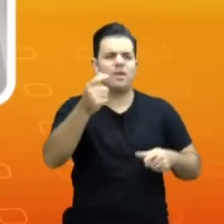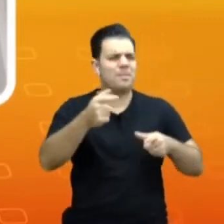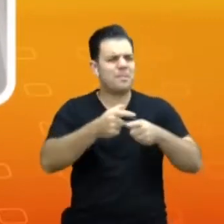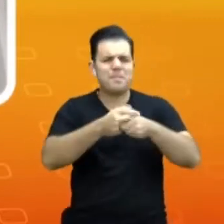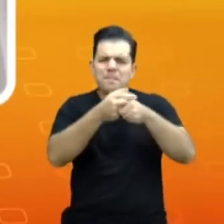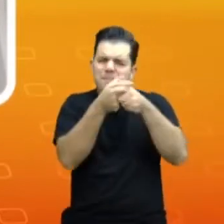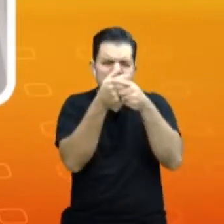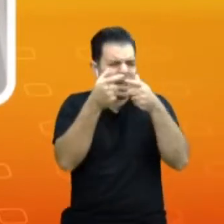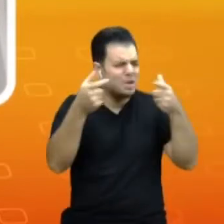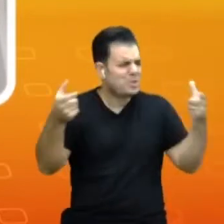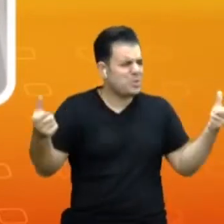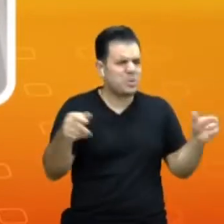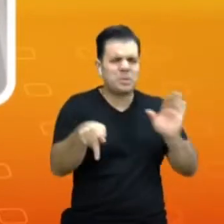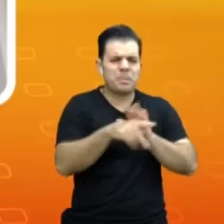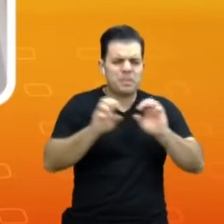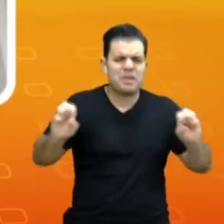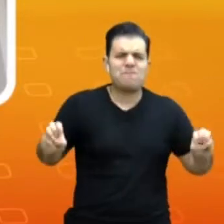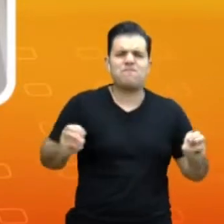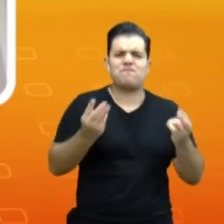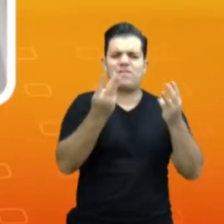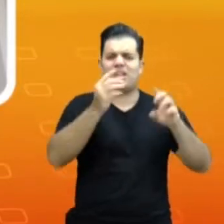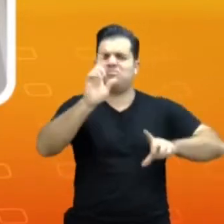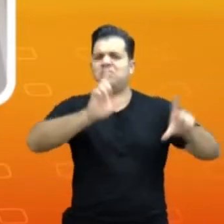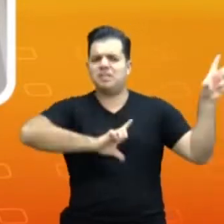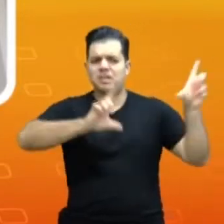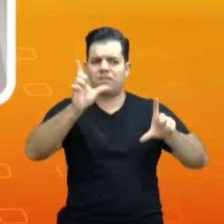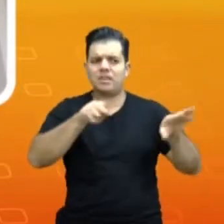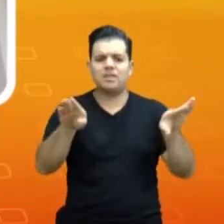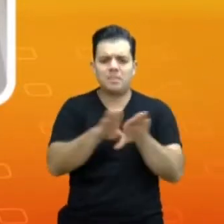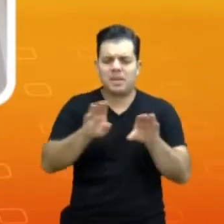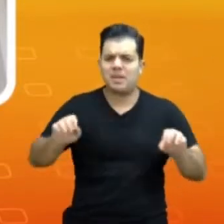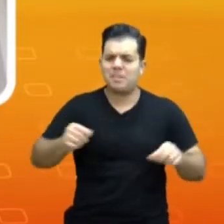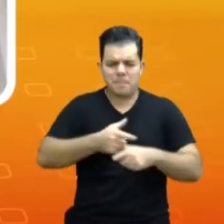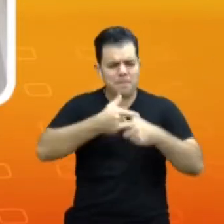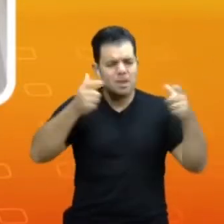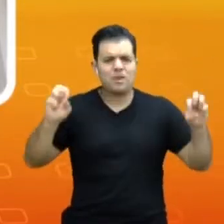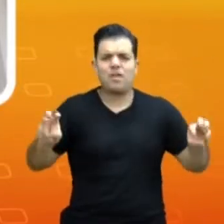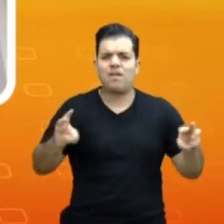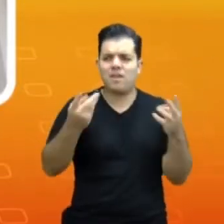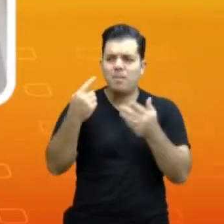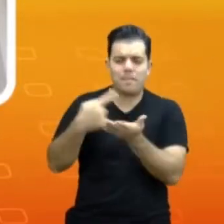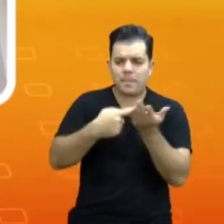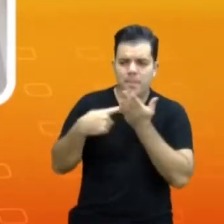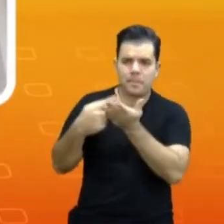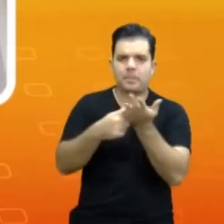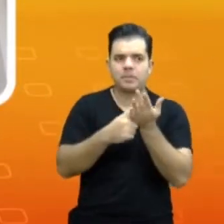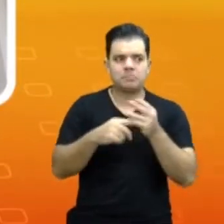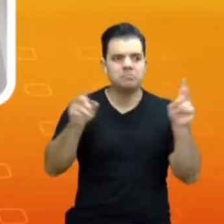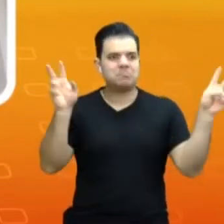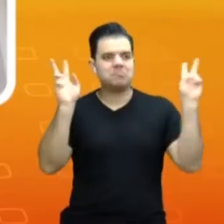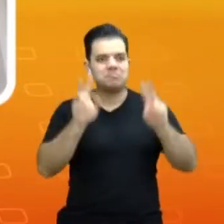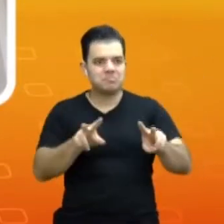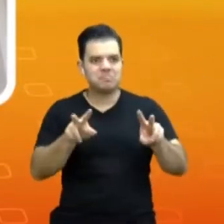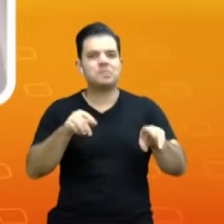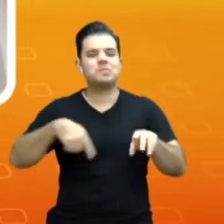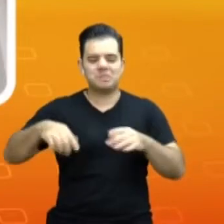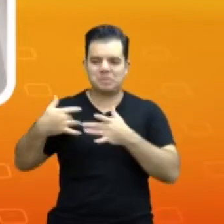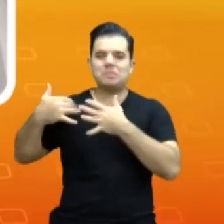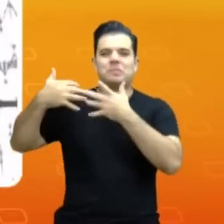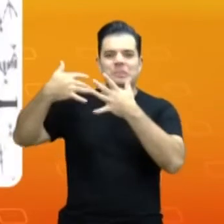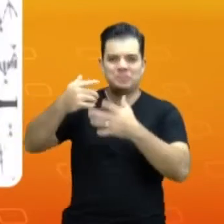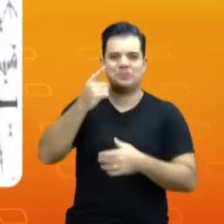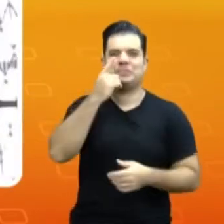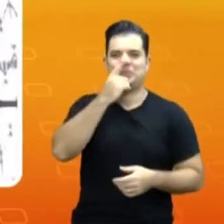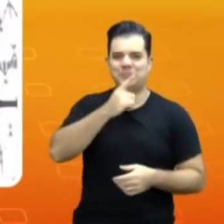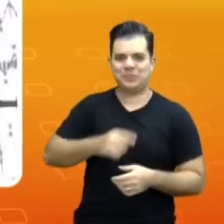evento de televisão, é o maior evento colaborativo de todo mundo e é assim que nos encaramos e encaramos esse processo.